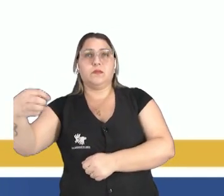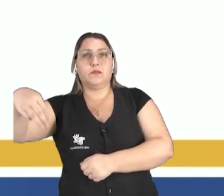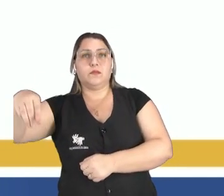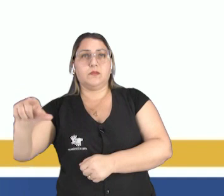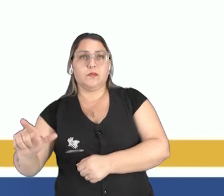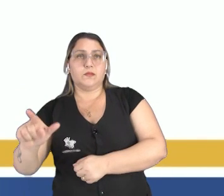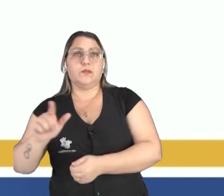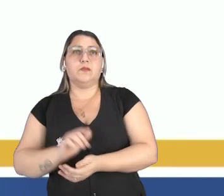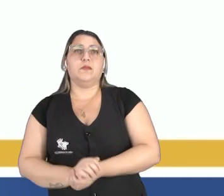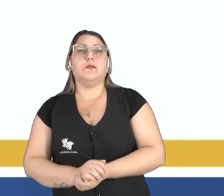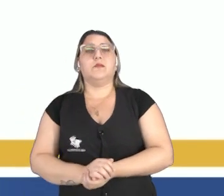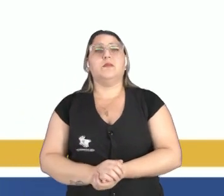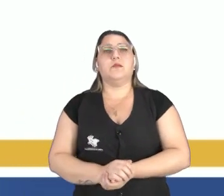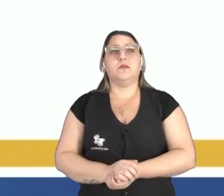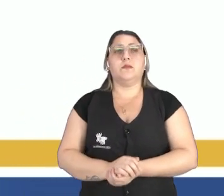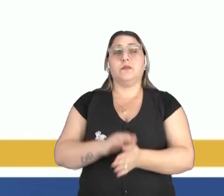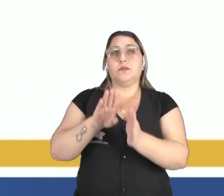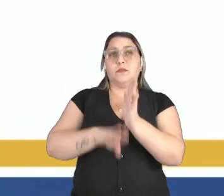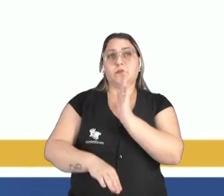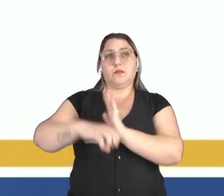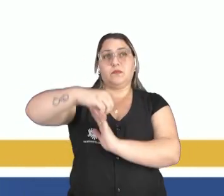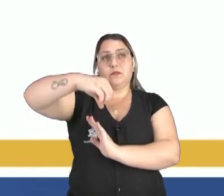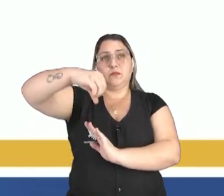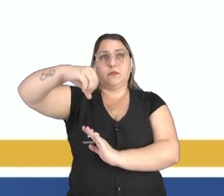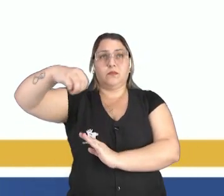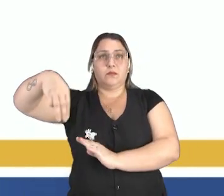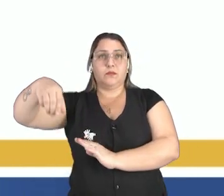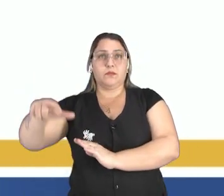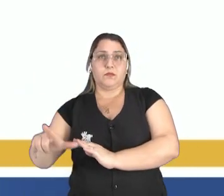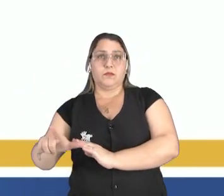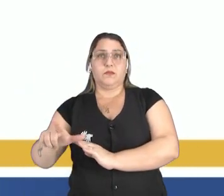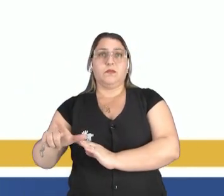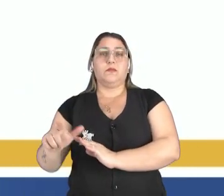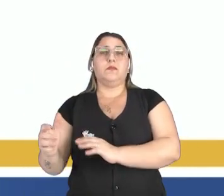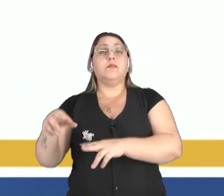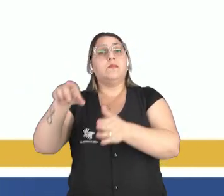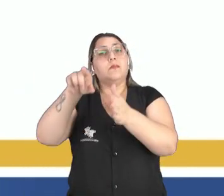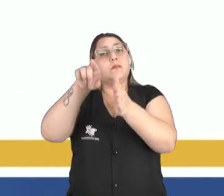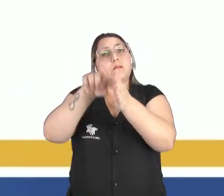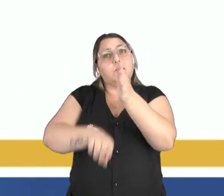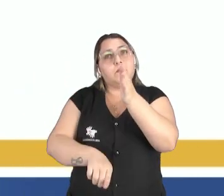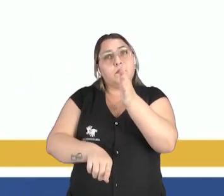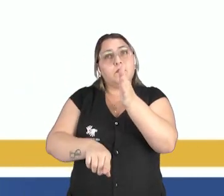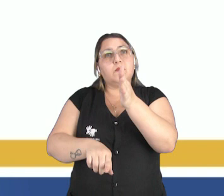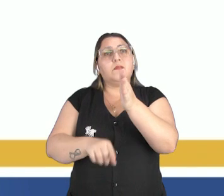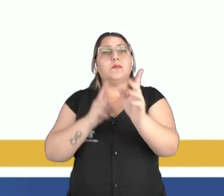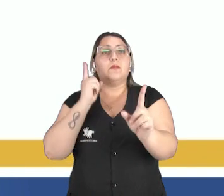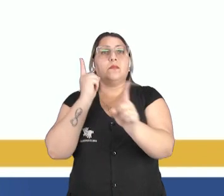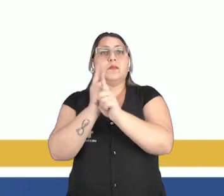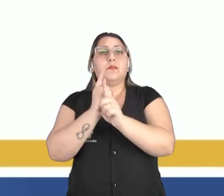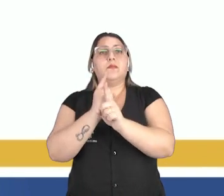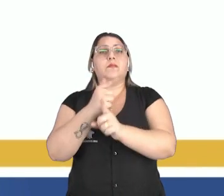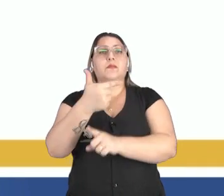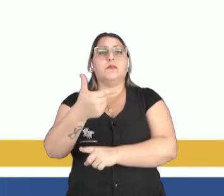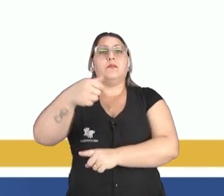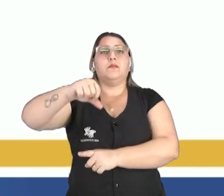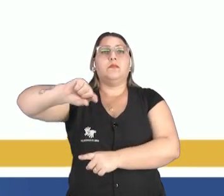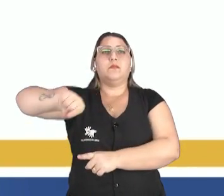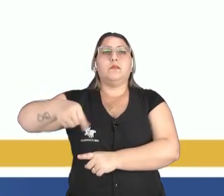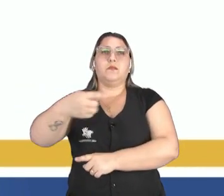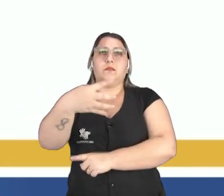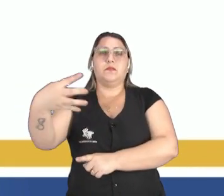929,44 ml, tá, menos 900 ml. Quando subtrairmos aqui, eu vou encontrar isso aqui, ó,